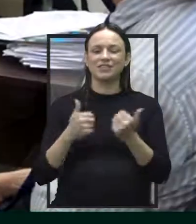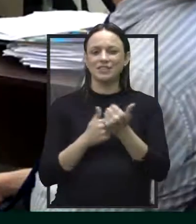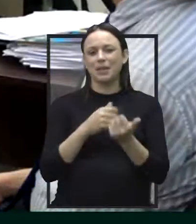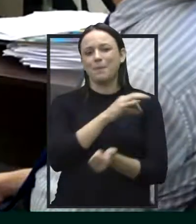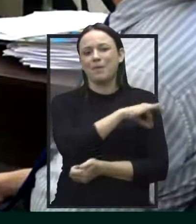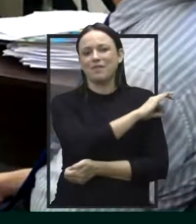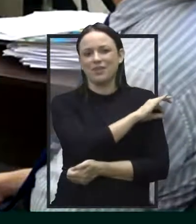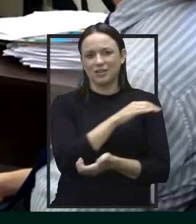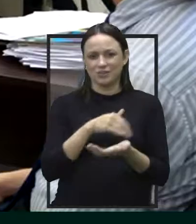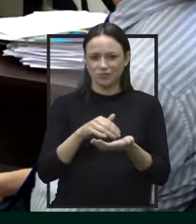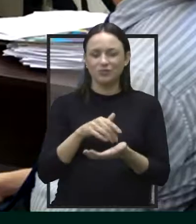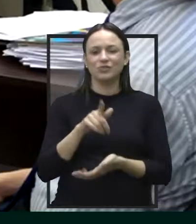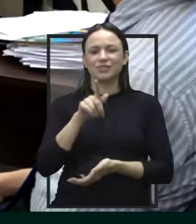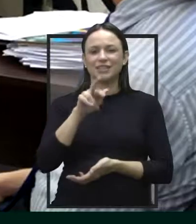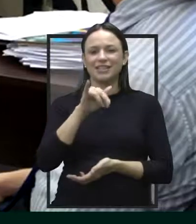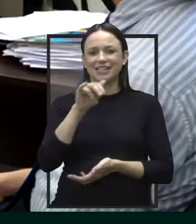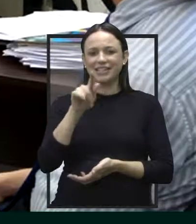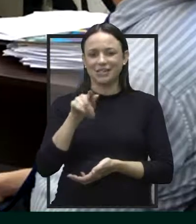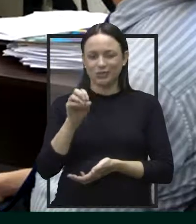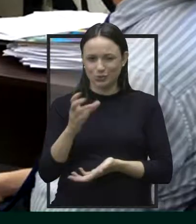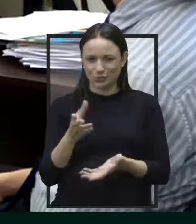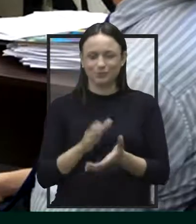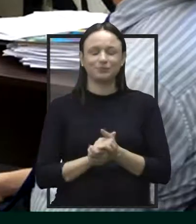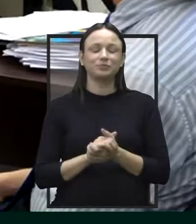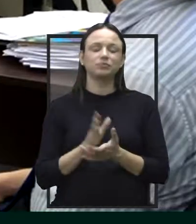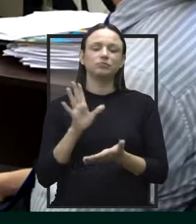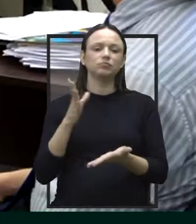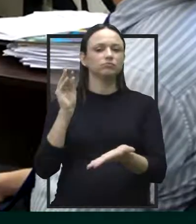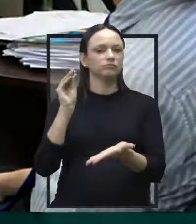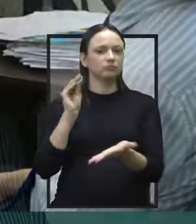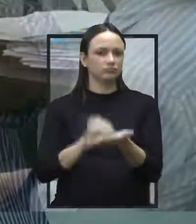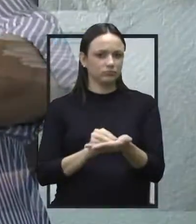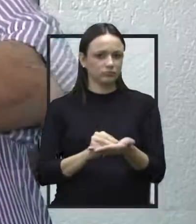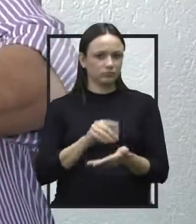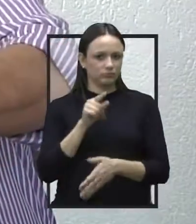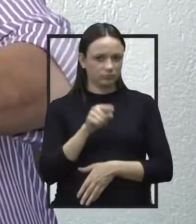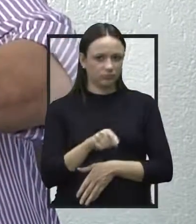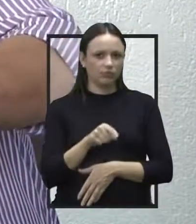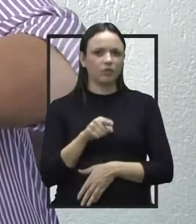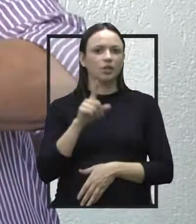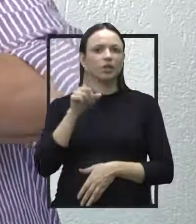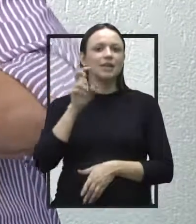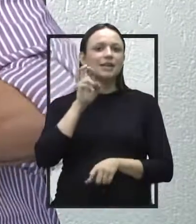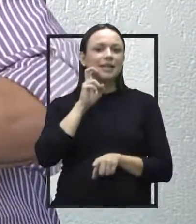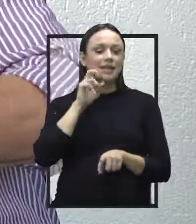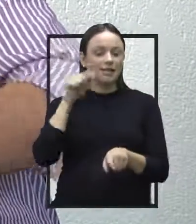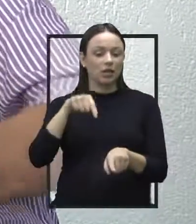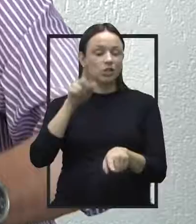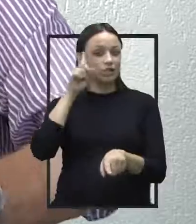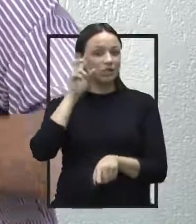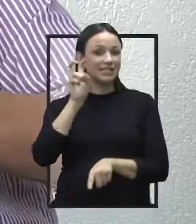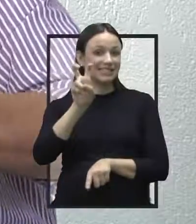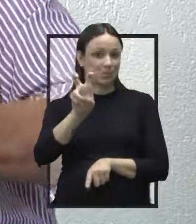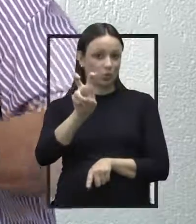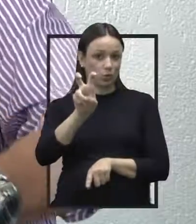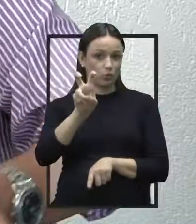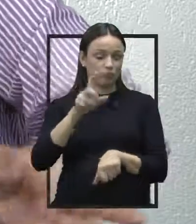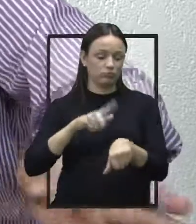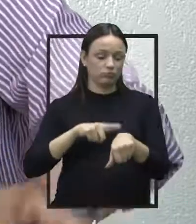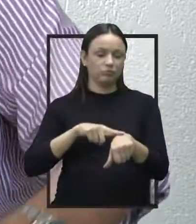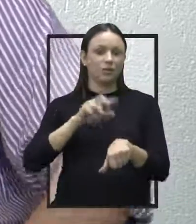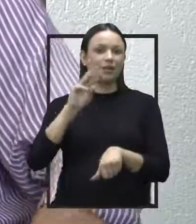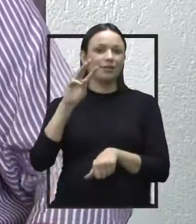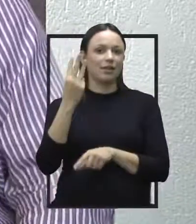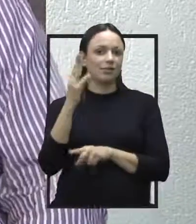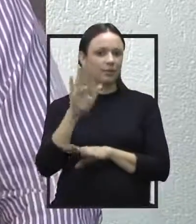e secretário, o Sigefredo Griso, e nós marcamos agora para a próxima quinta-feira, dia 5 de setembro, às 15